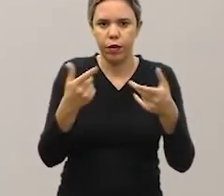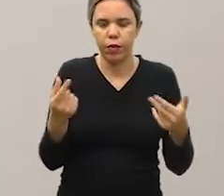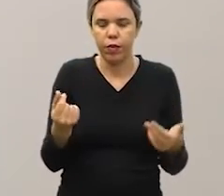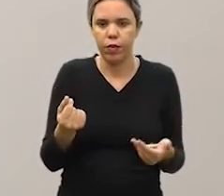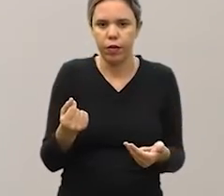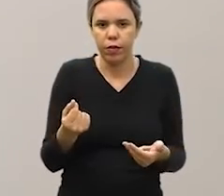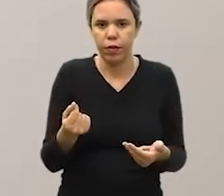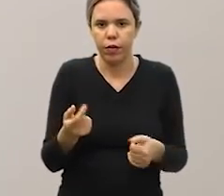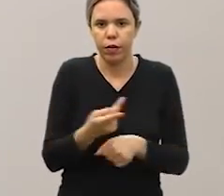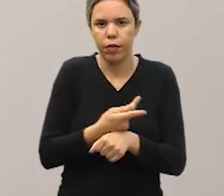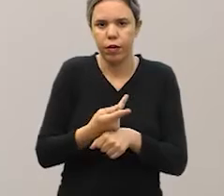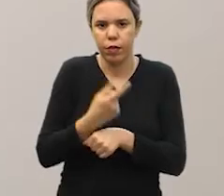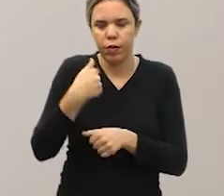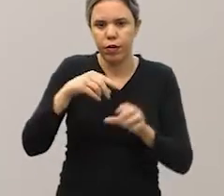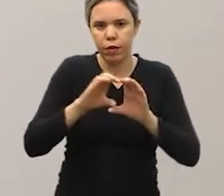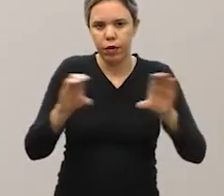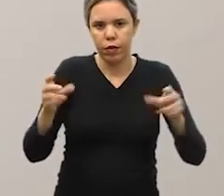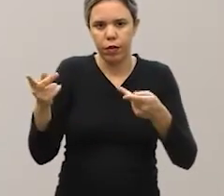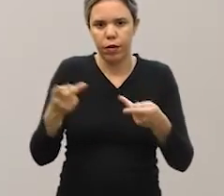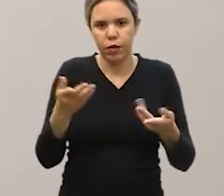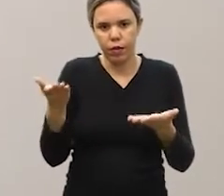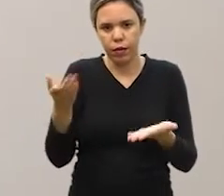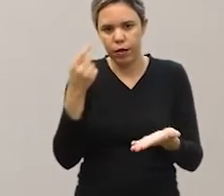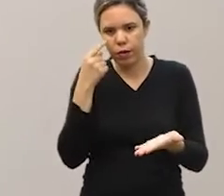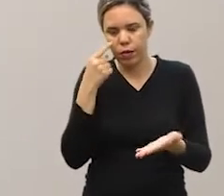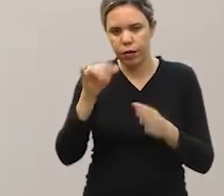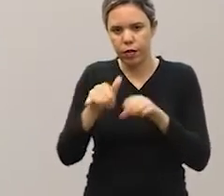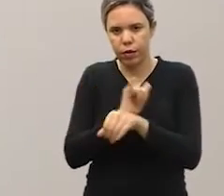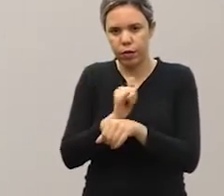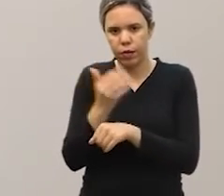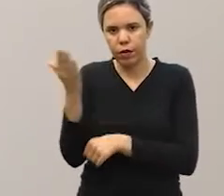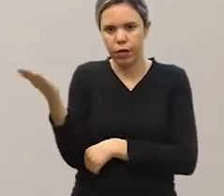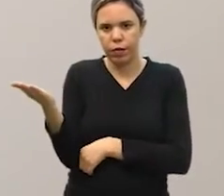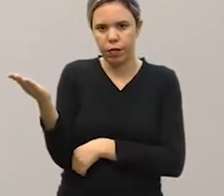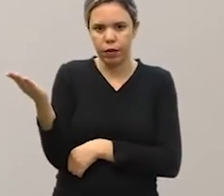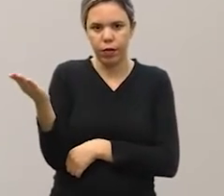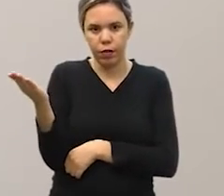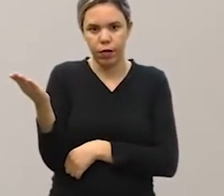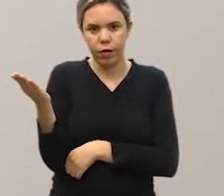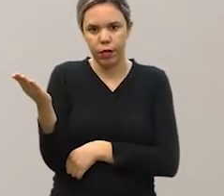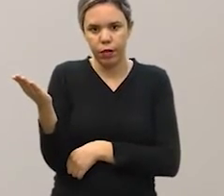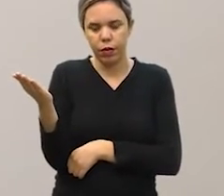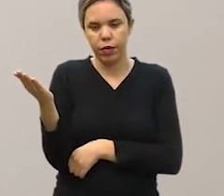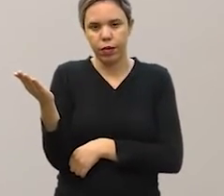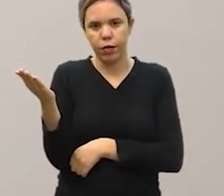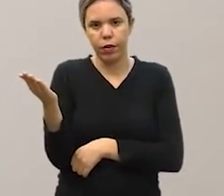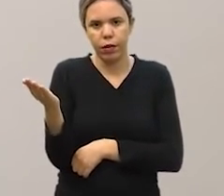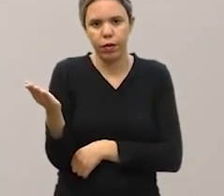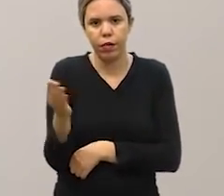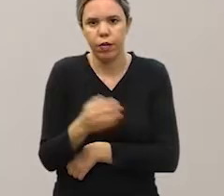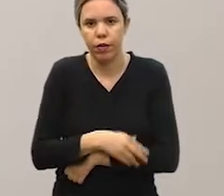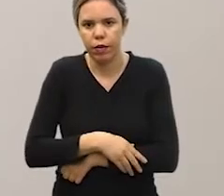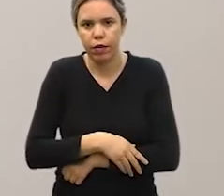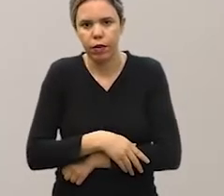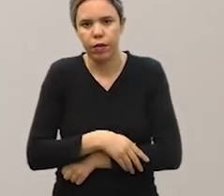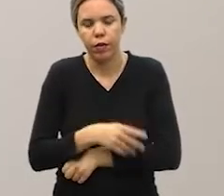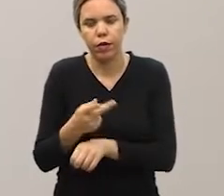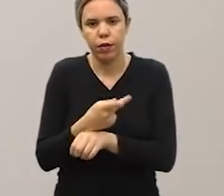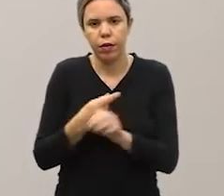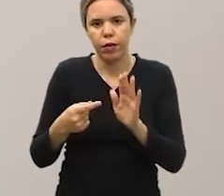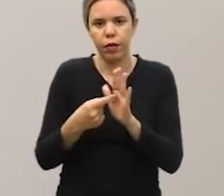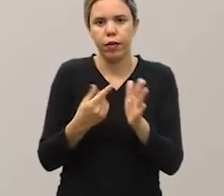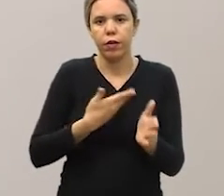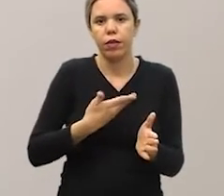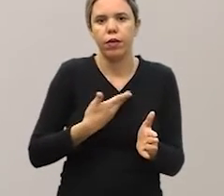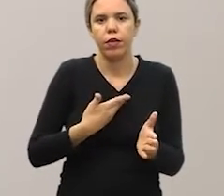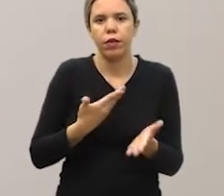relacionados a dinheiro, eu quero deixar aqui o convite para acompanhar o canal Planejadamente, que é um canal onde eu procuro, junto com